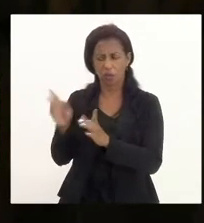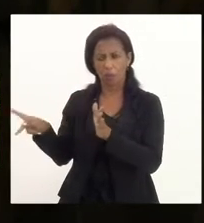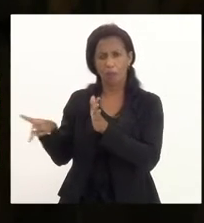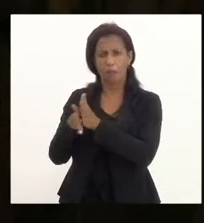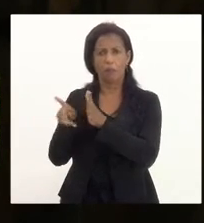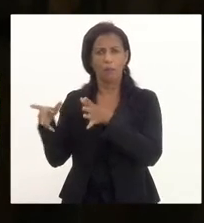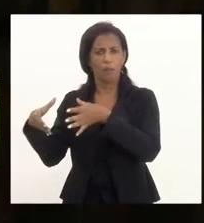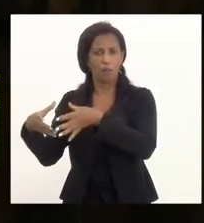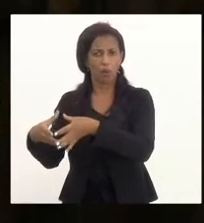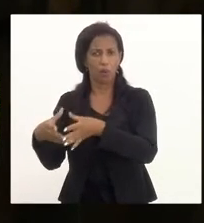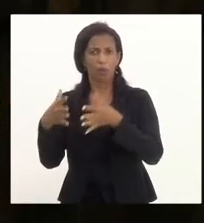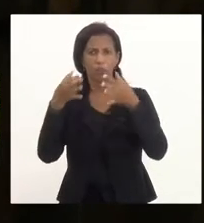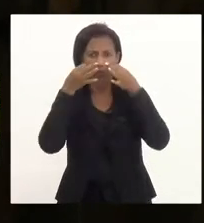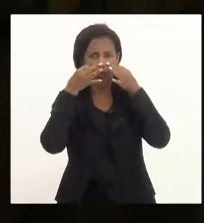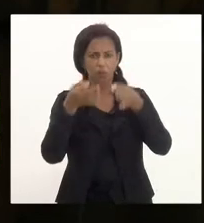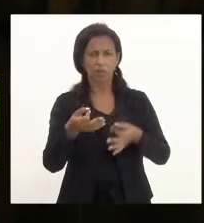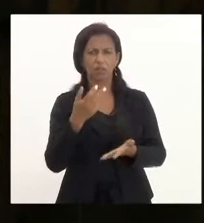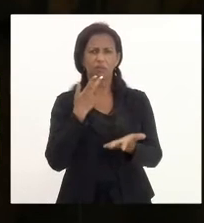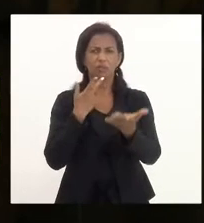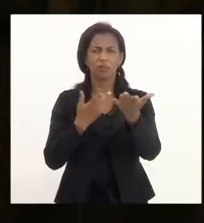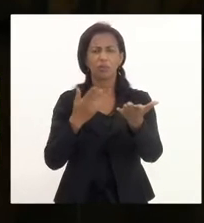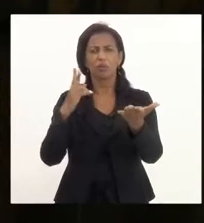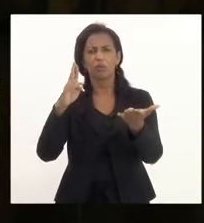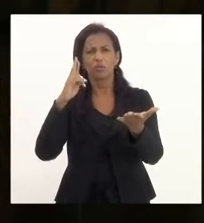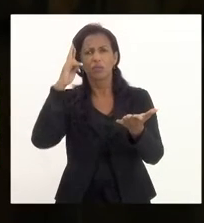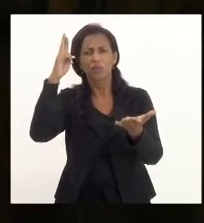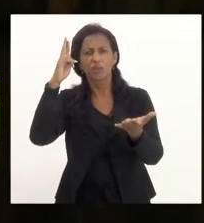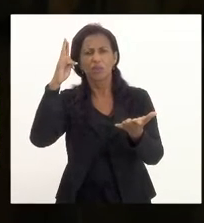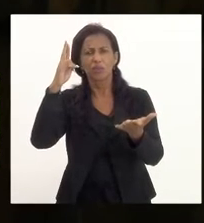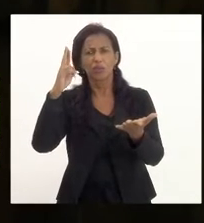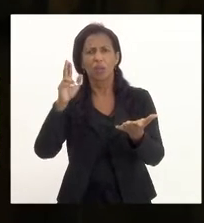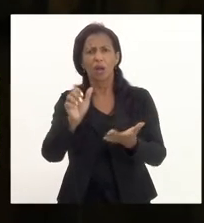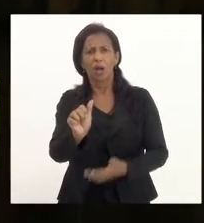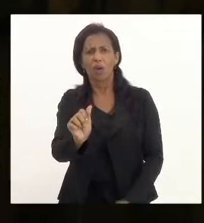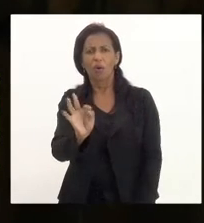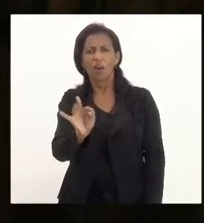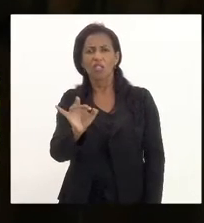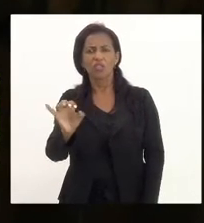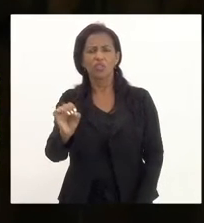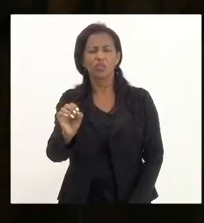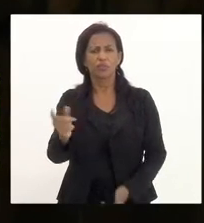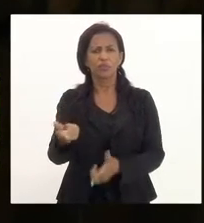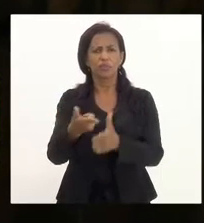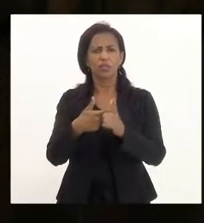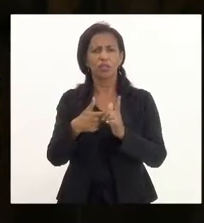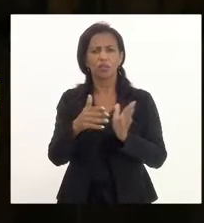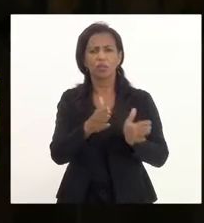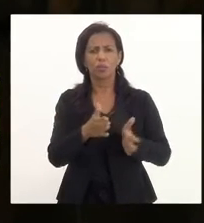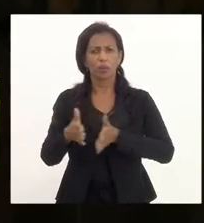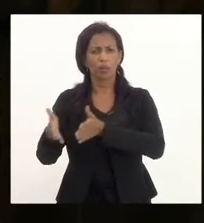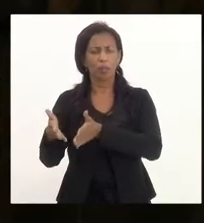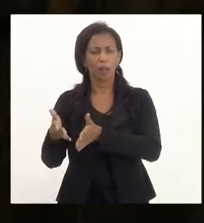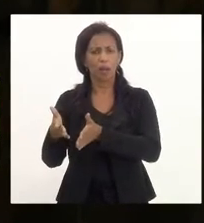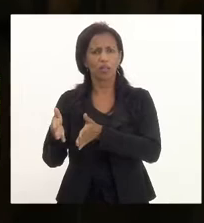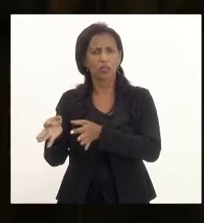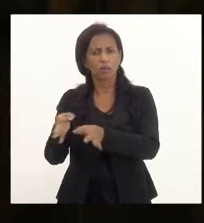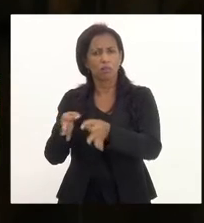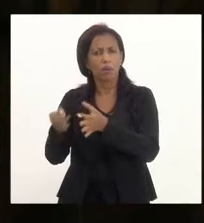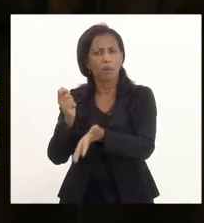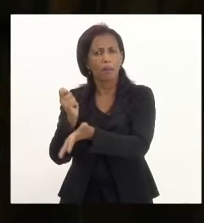que vossa senhoria fez referência aqui por exemplo aos ativos da dívida ativa como parte do que está planejado para